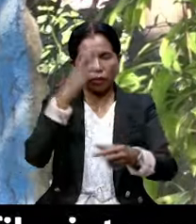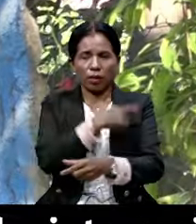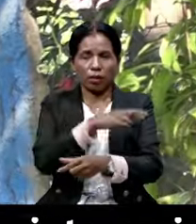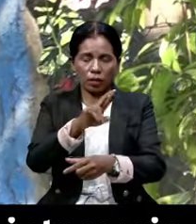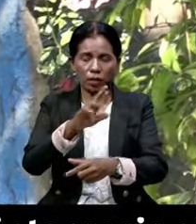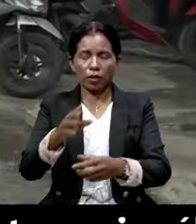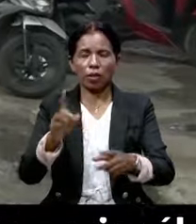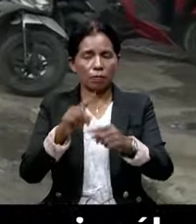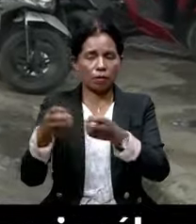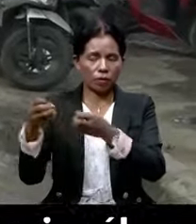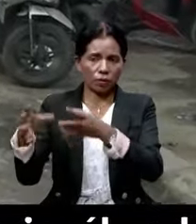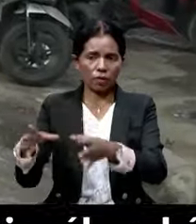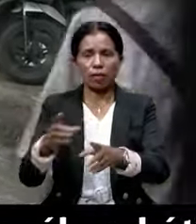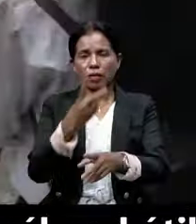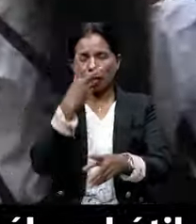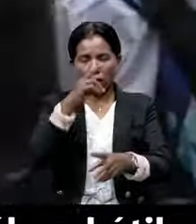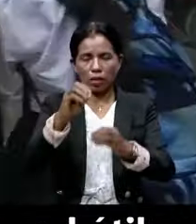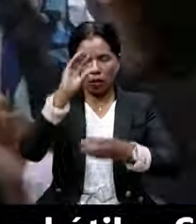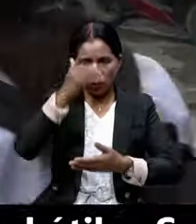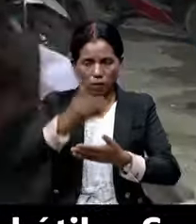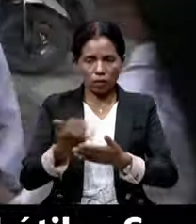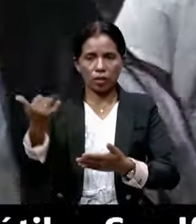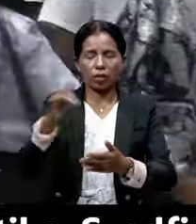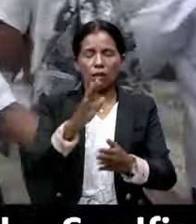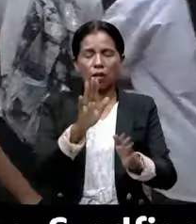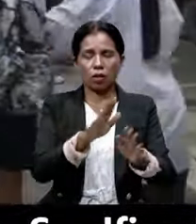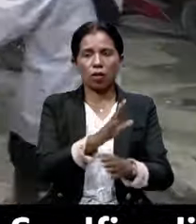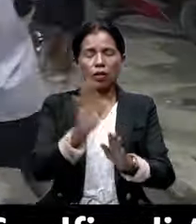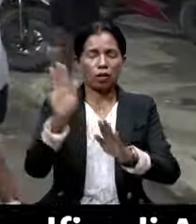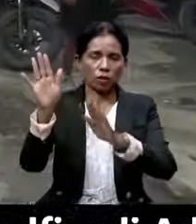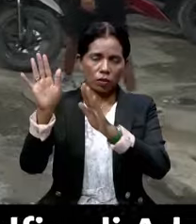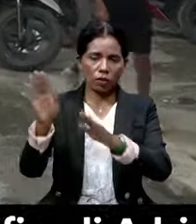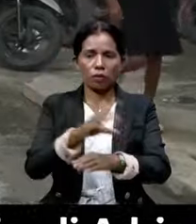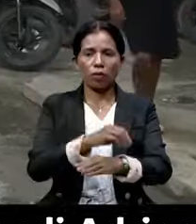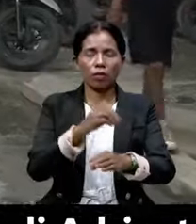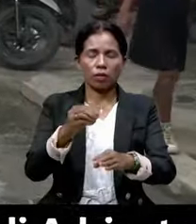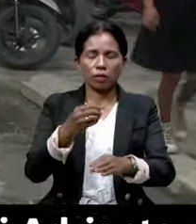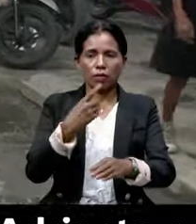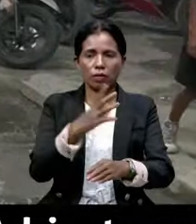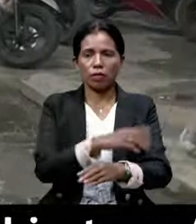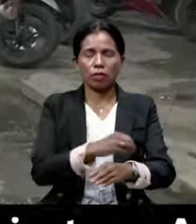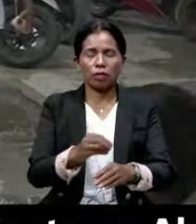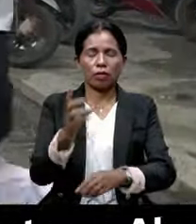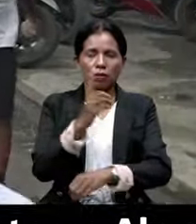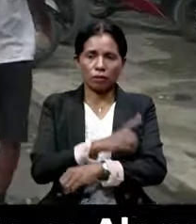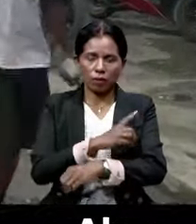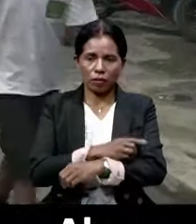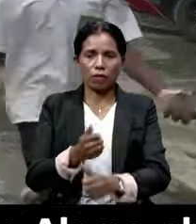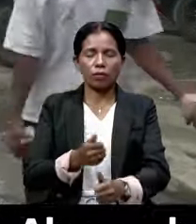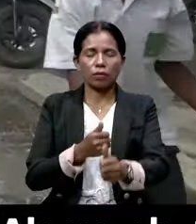bela abandona, no tem que acompanha o Ansira Lor Loron, o de guia Sira, la tuir dalan los.